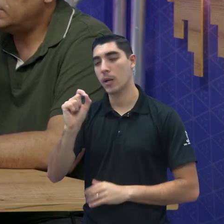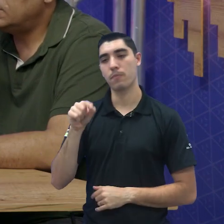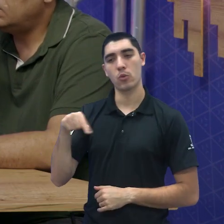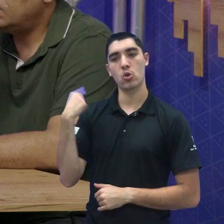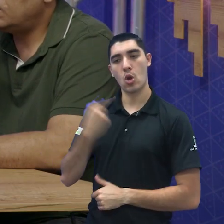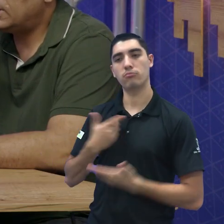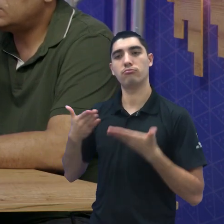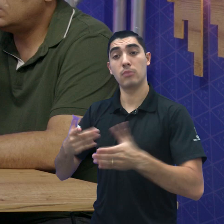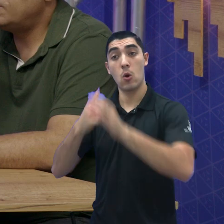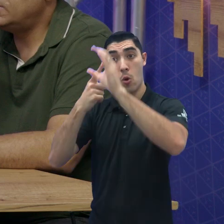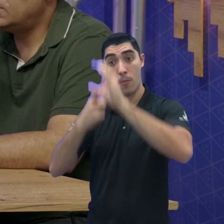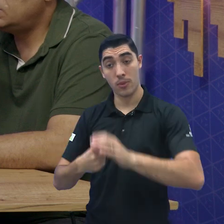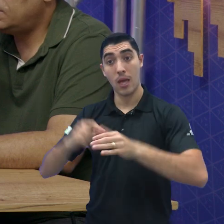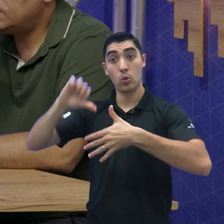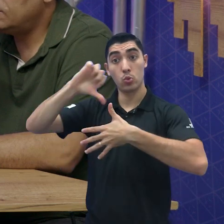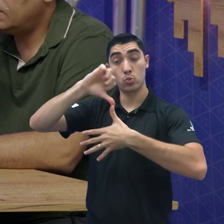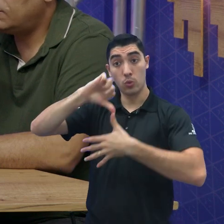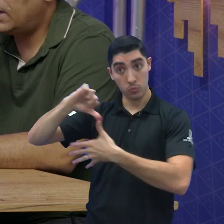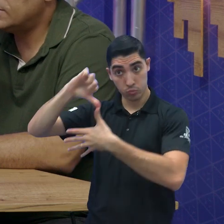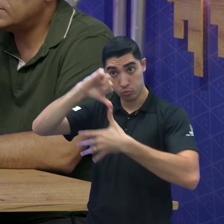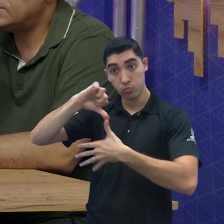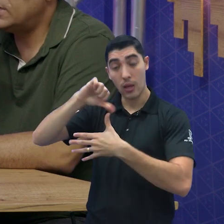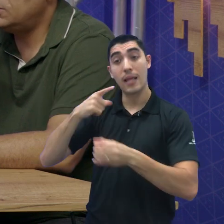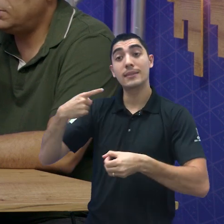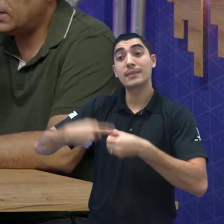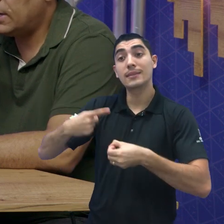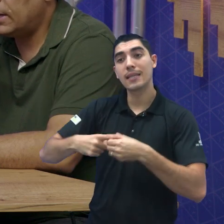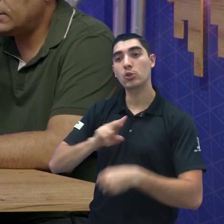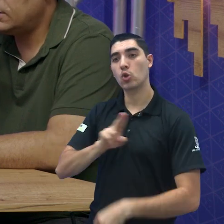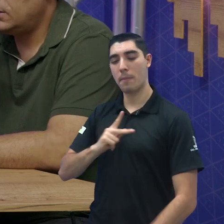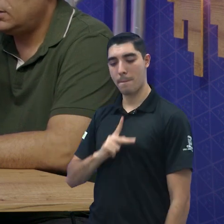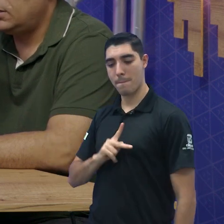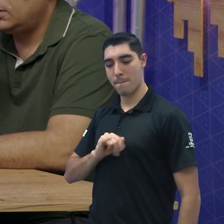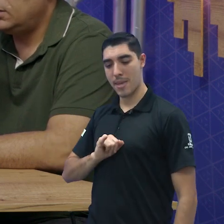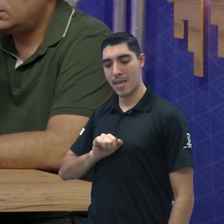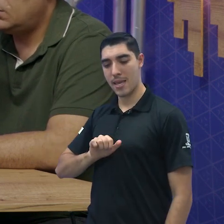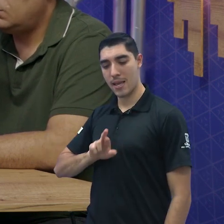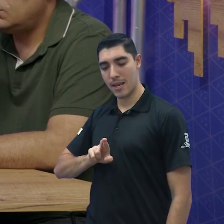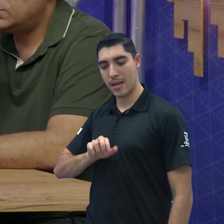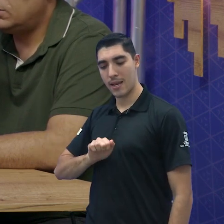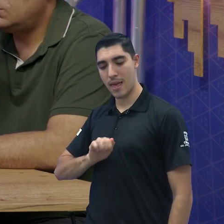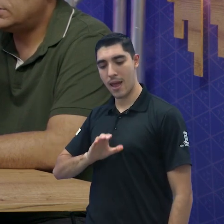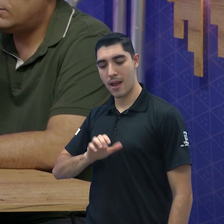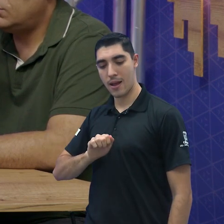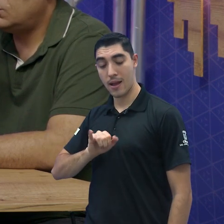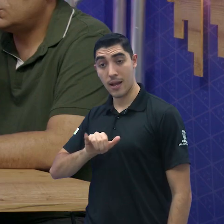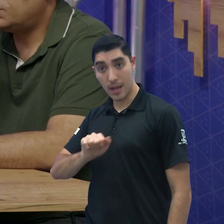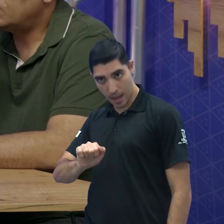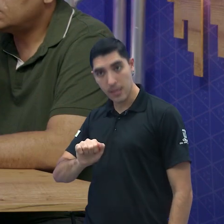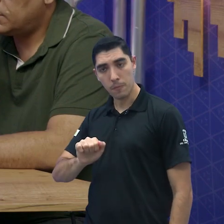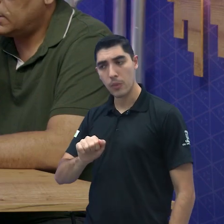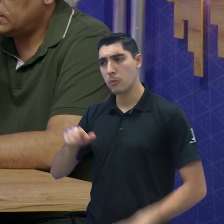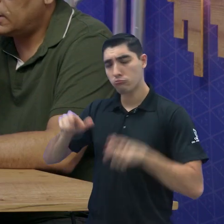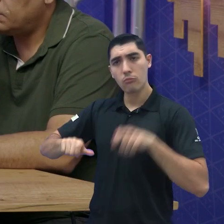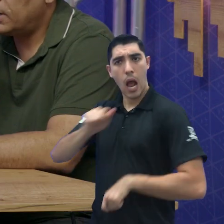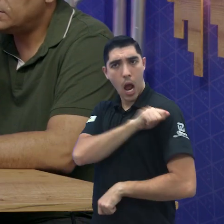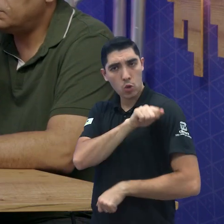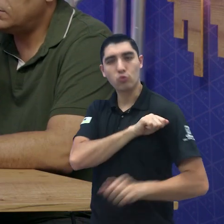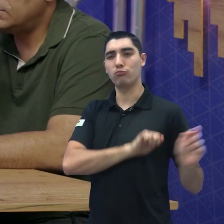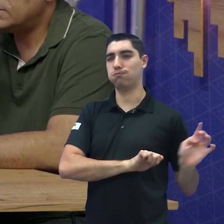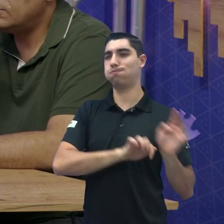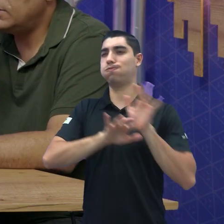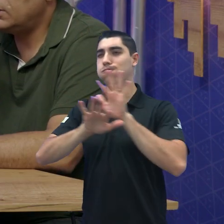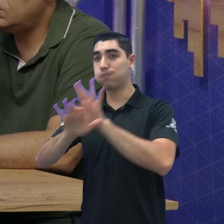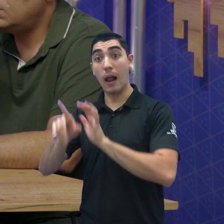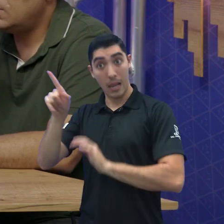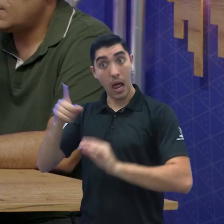da banda no Campeonato Sul-Americano de Bandas e Fanfarras na cidade de Piracaia. Então os alunos estavam todos prontos para estar participando